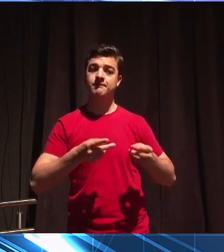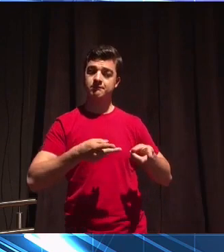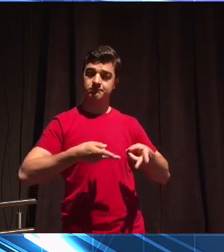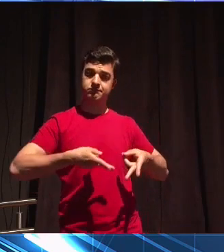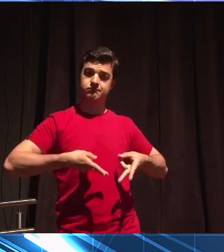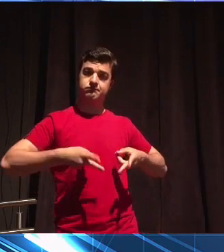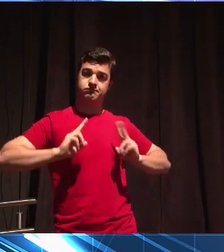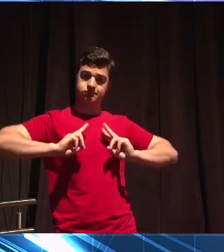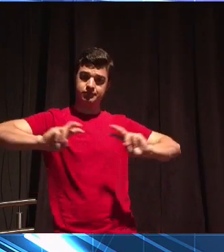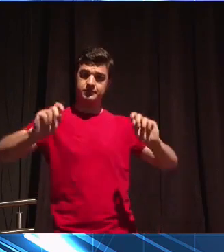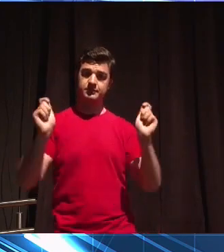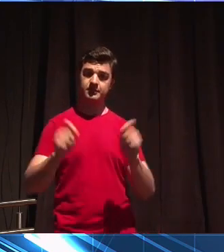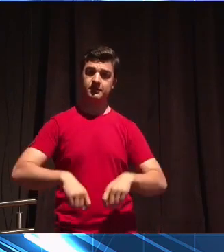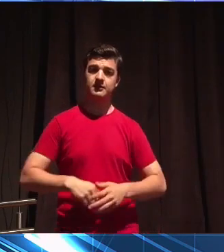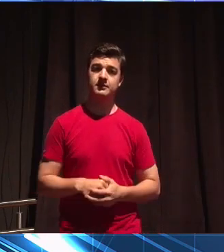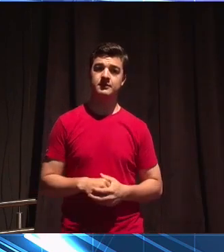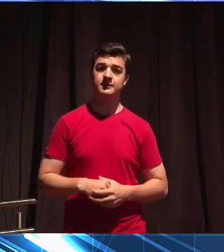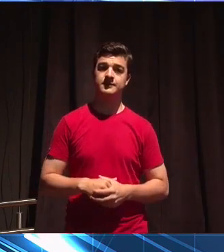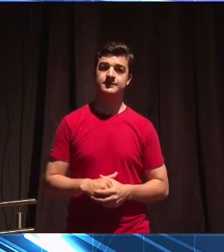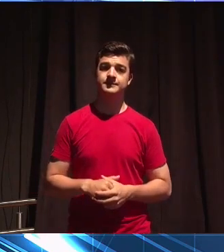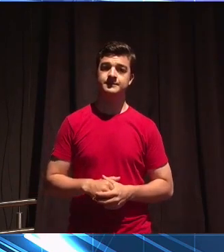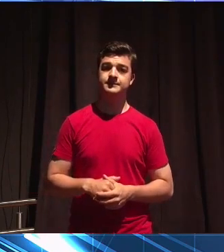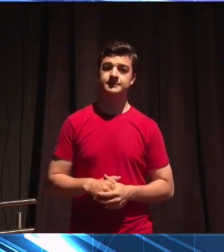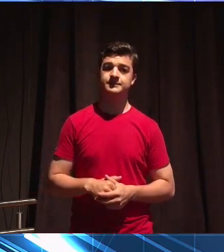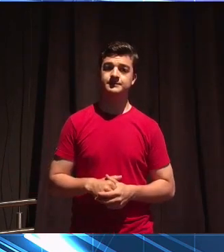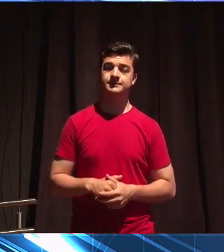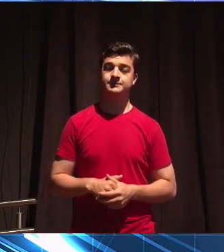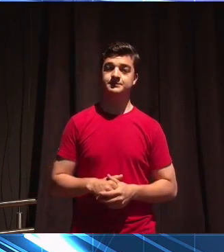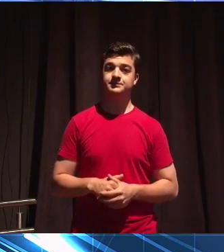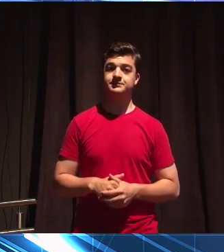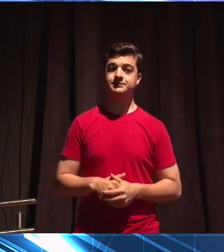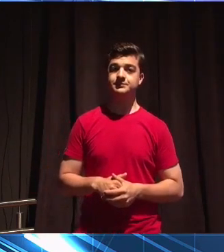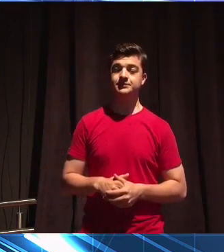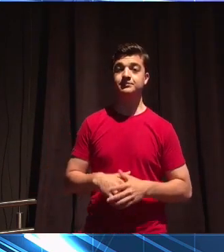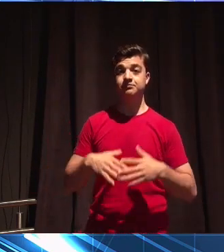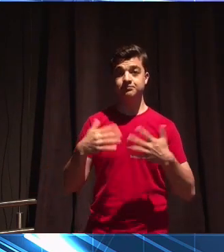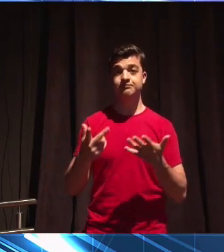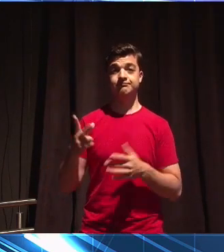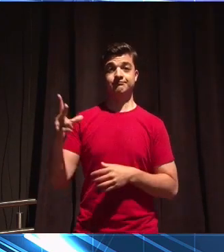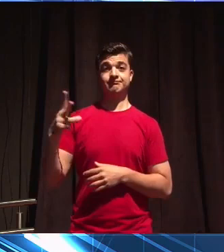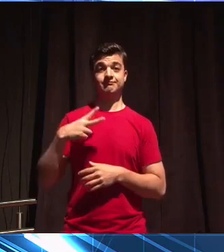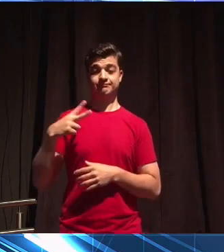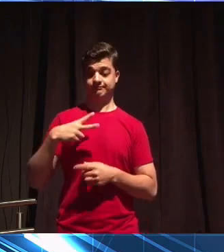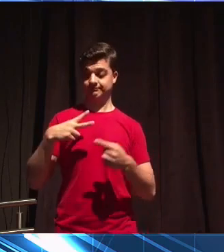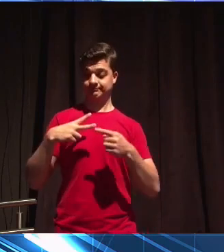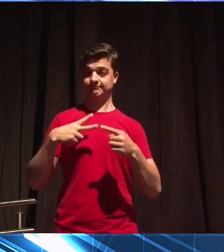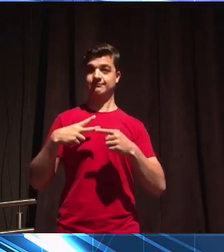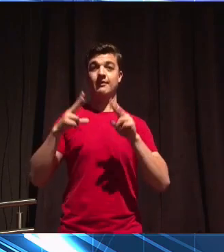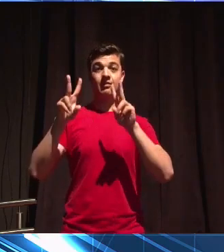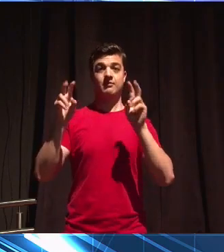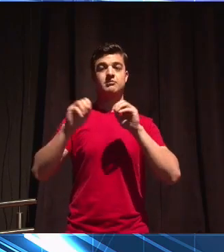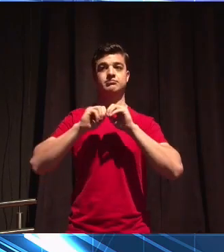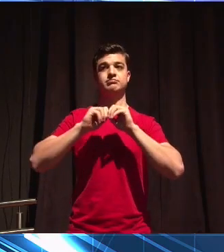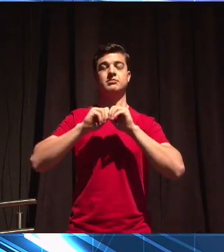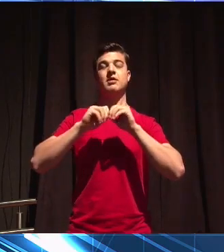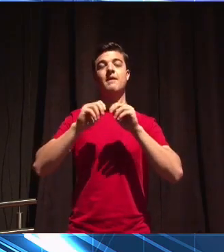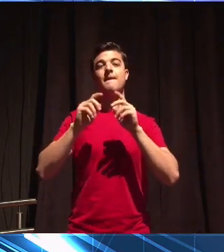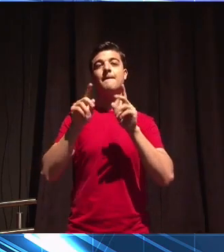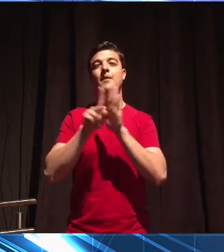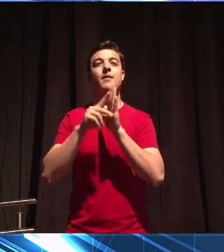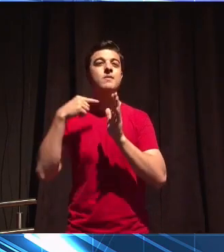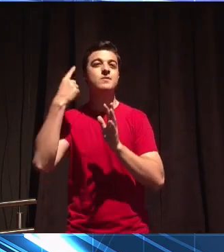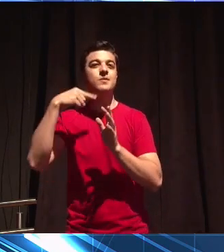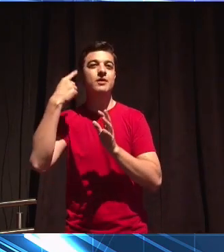isso com vocês, né? Porque, poxa, então, o primeiro erro é a gente pensar que privacidade é assunto de advogado. Advogado